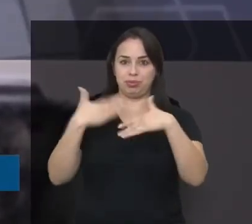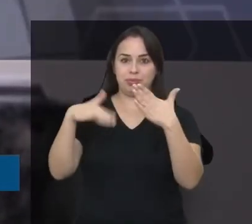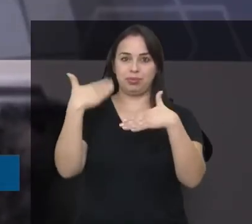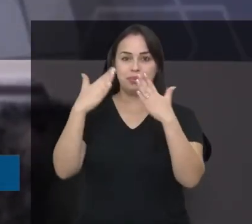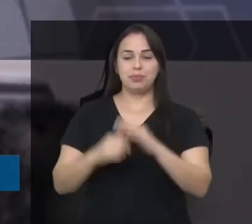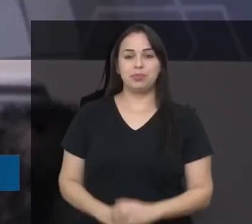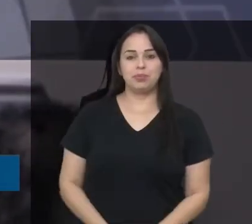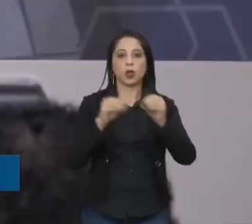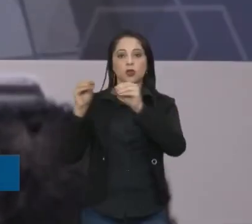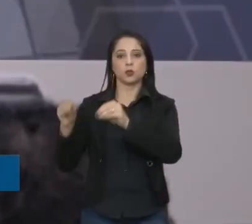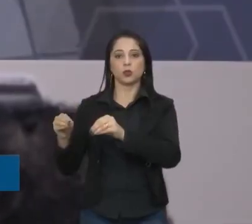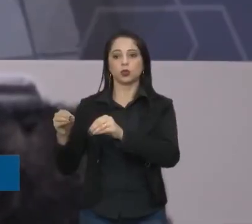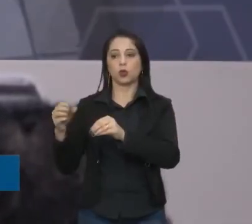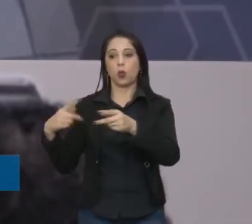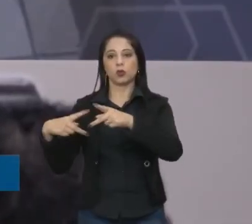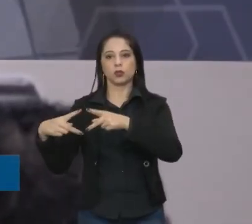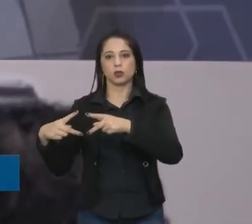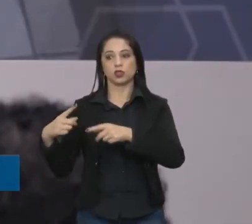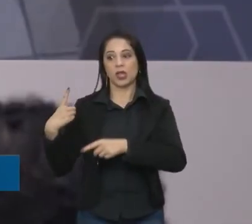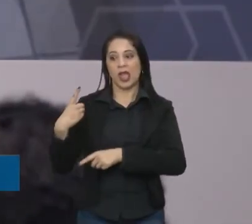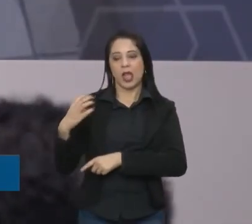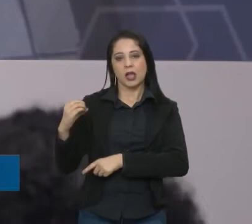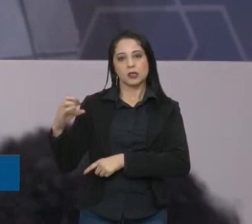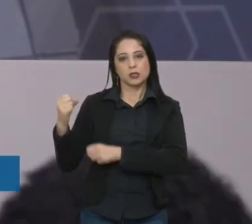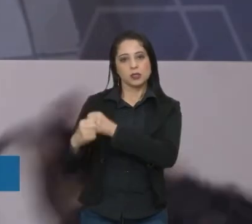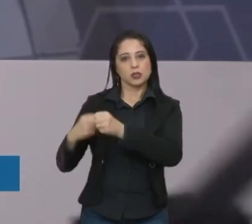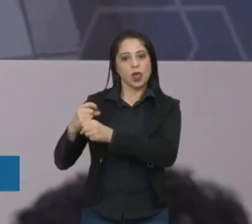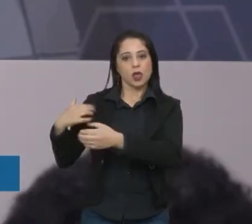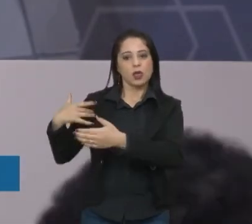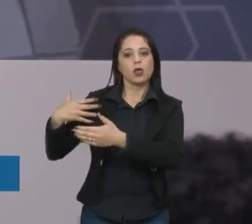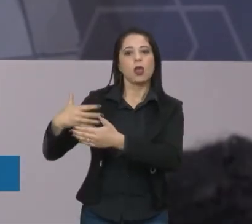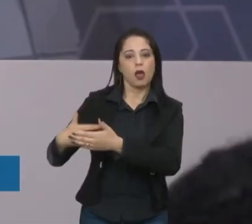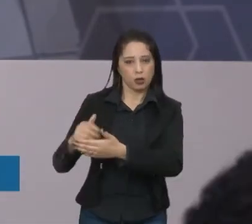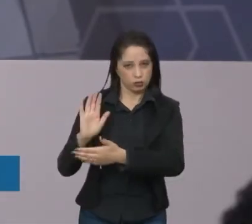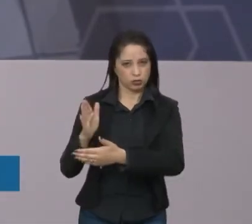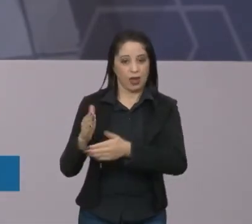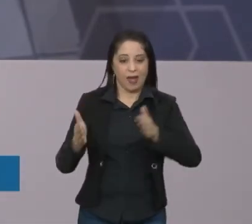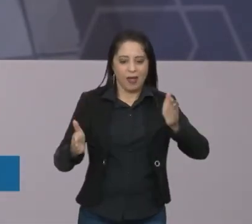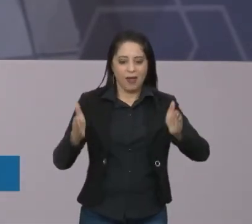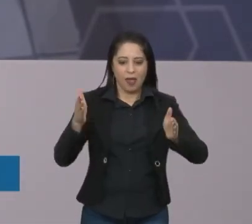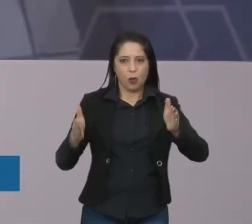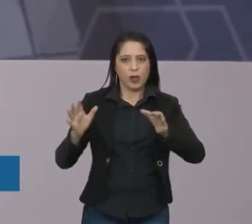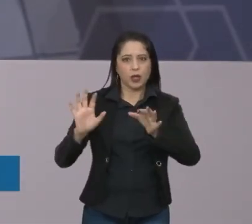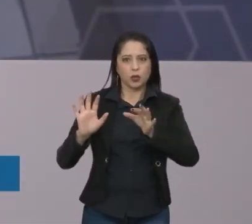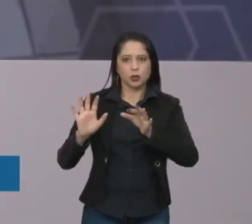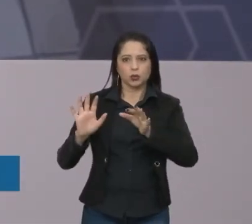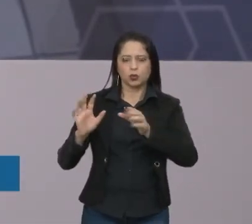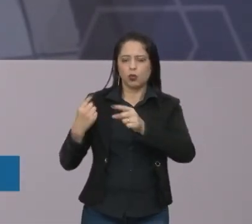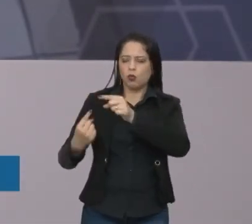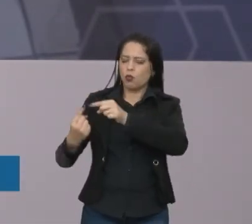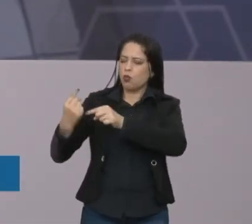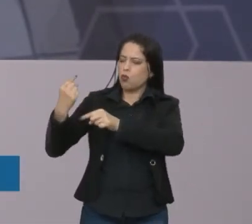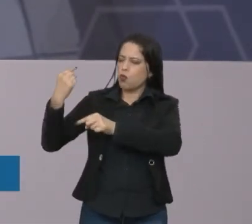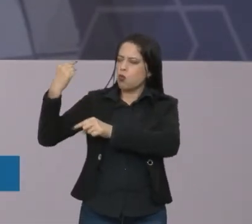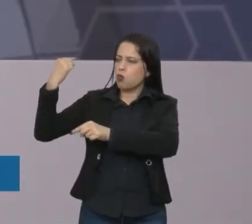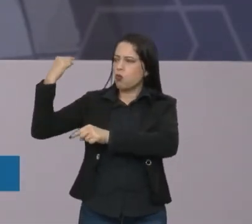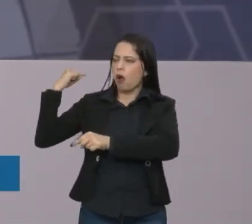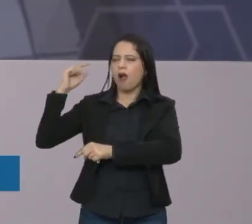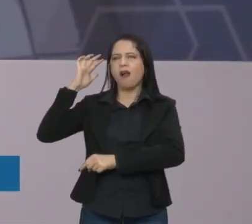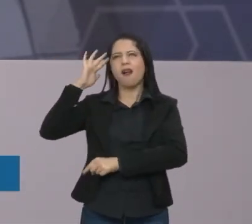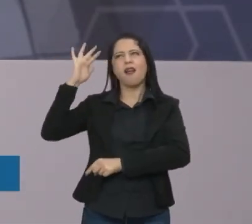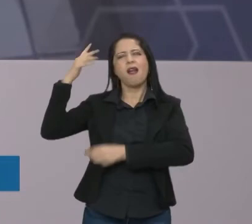todos. 100 anos é um período bastante longo e refletindo sobre